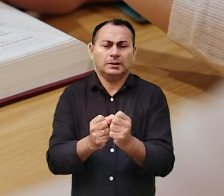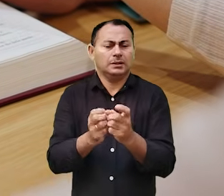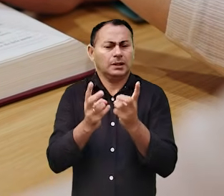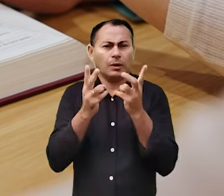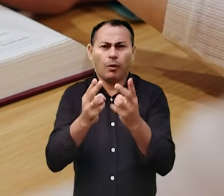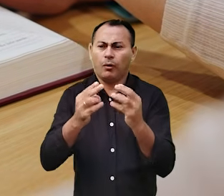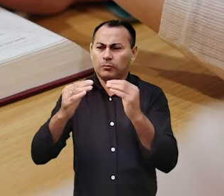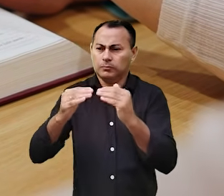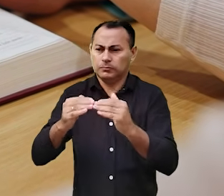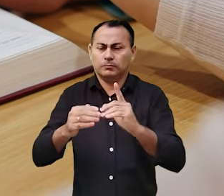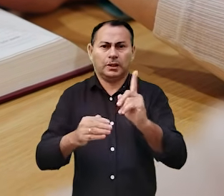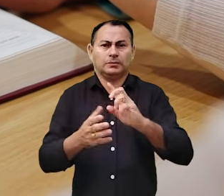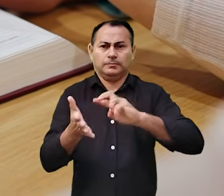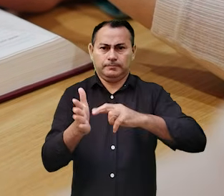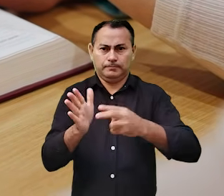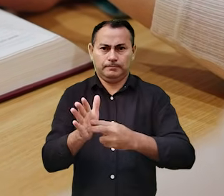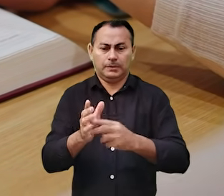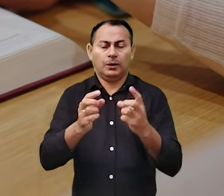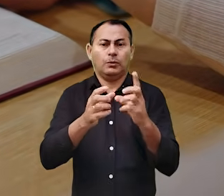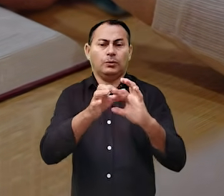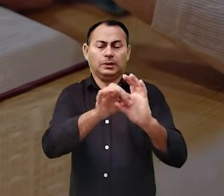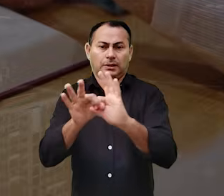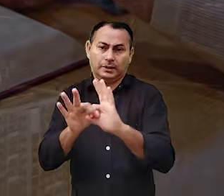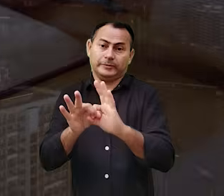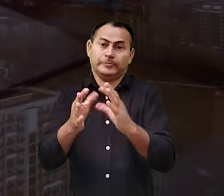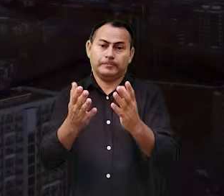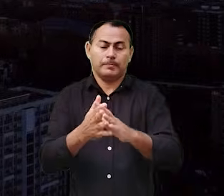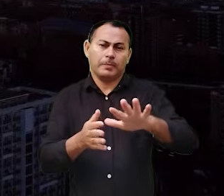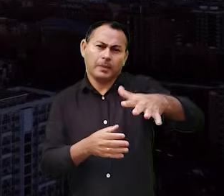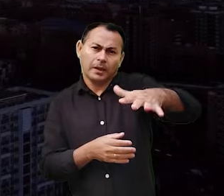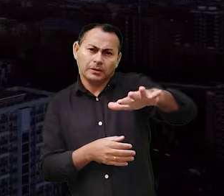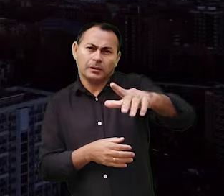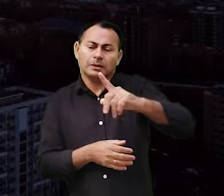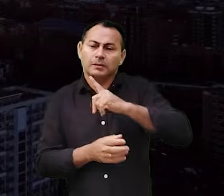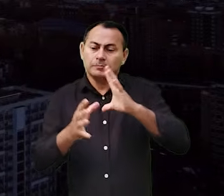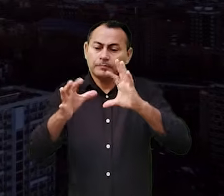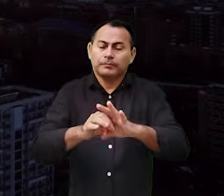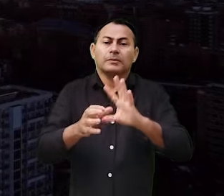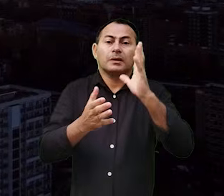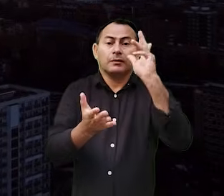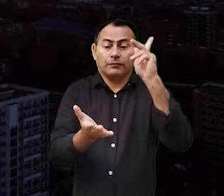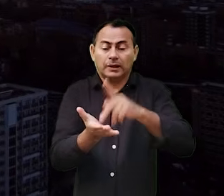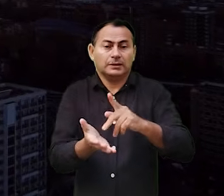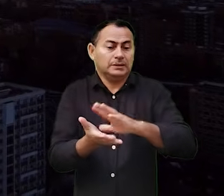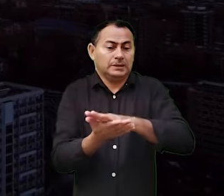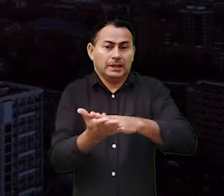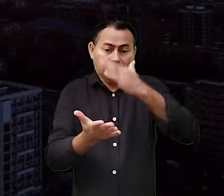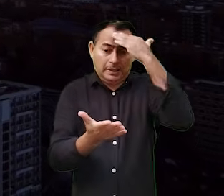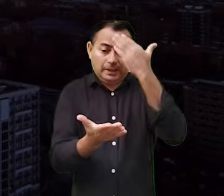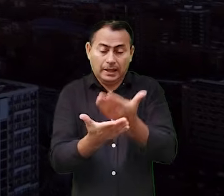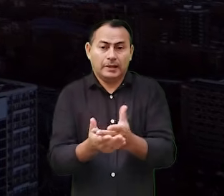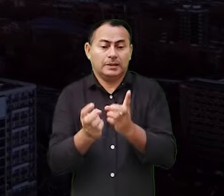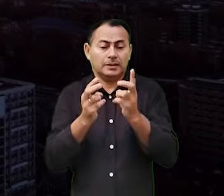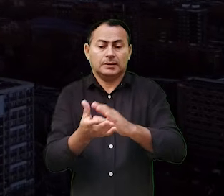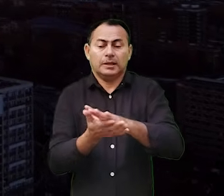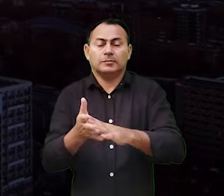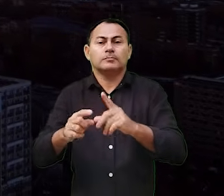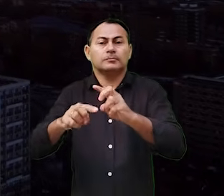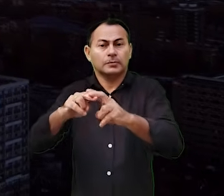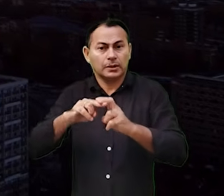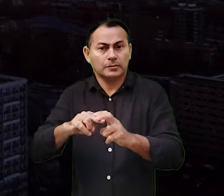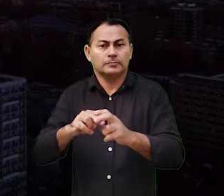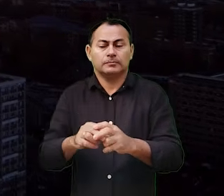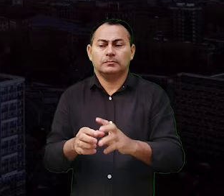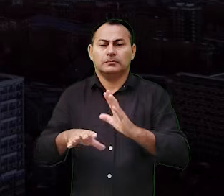ser uniformidade, mas não significa unidade. Às vezes nos fixamos no fato de que ninguém crê em nada mesmo